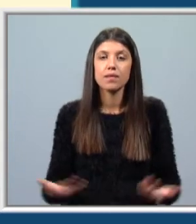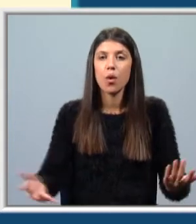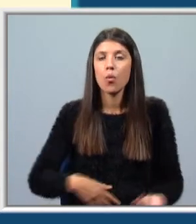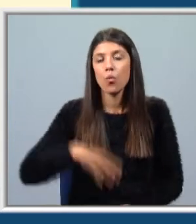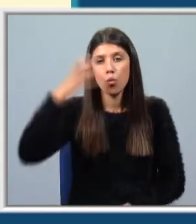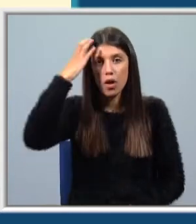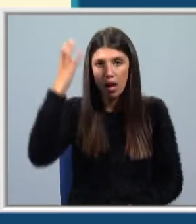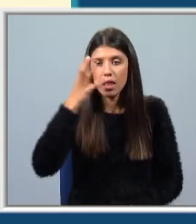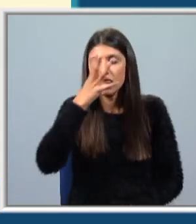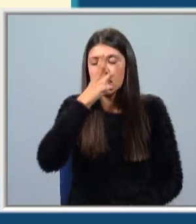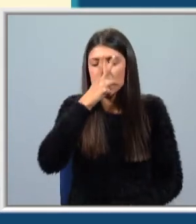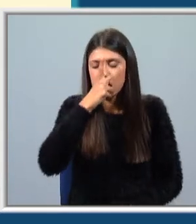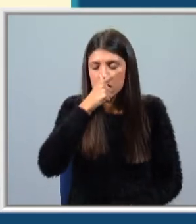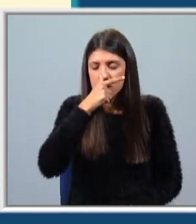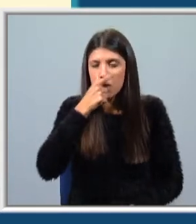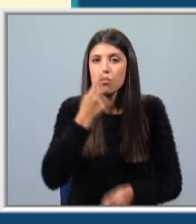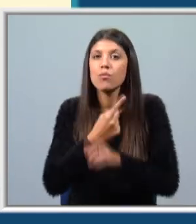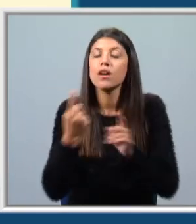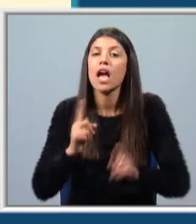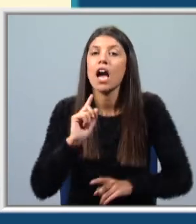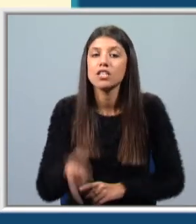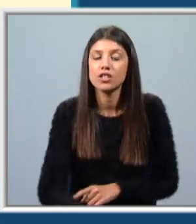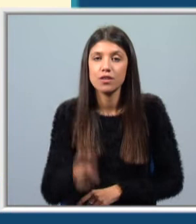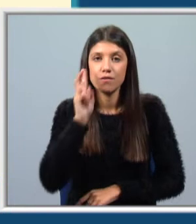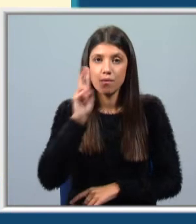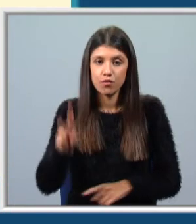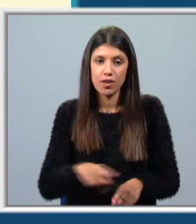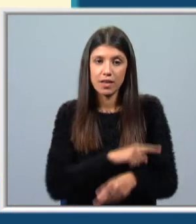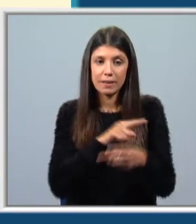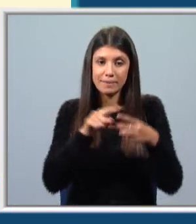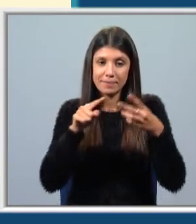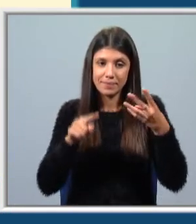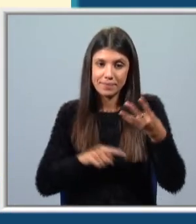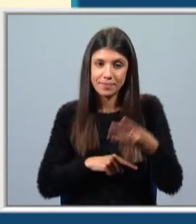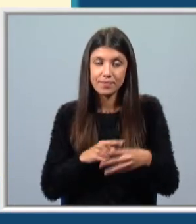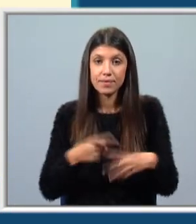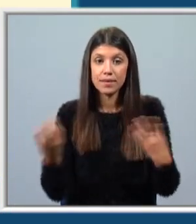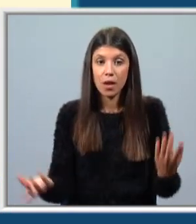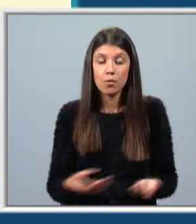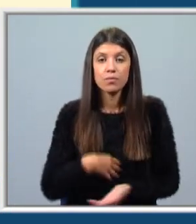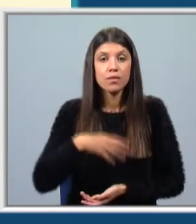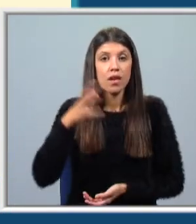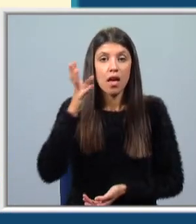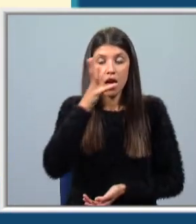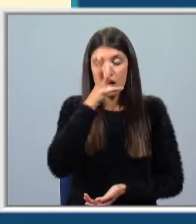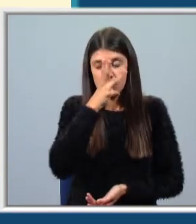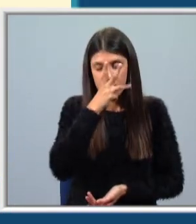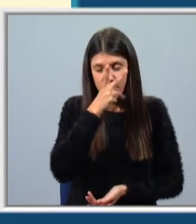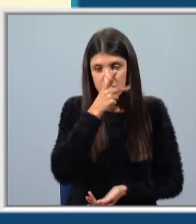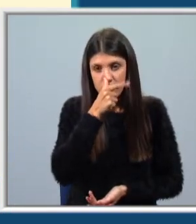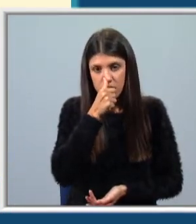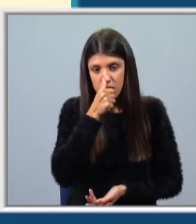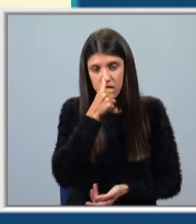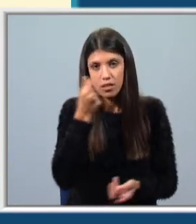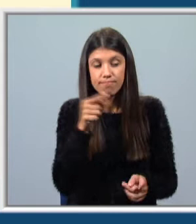rei. Vamos ver uma hipótese de cada vez. O rei estava triste porque a